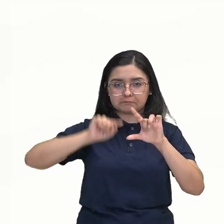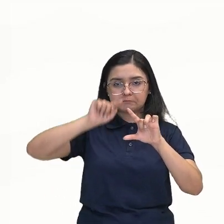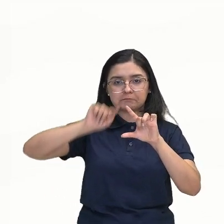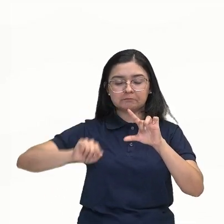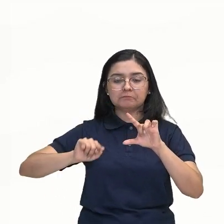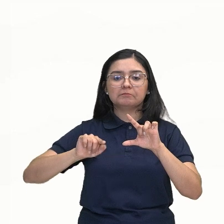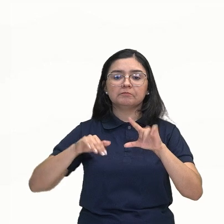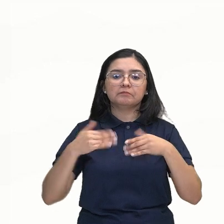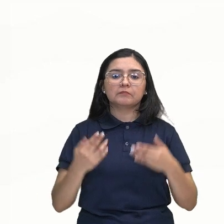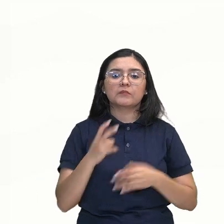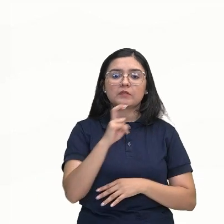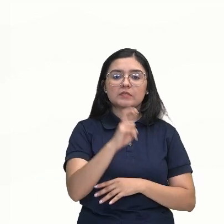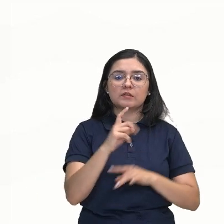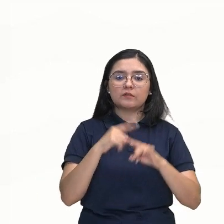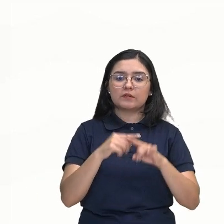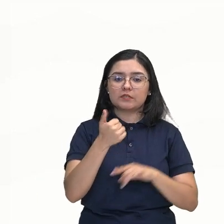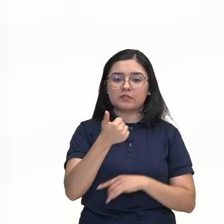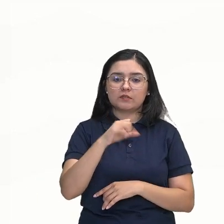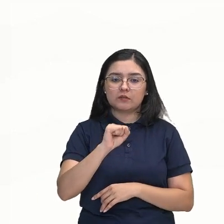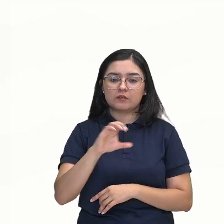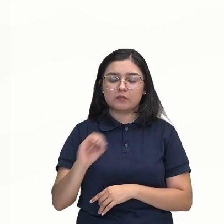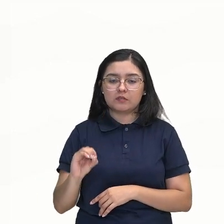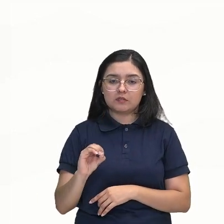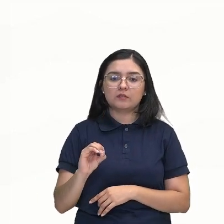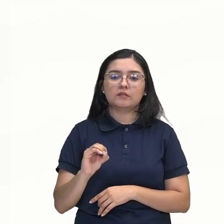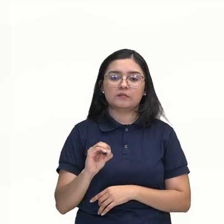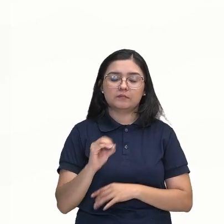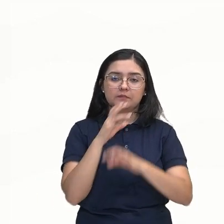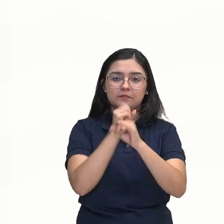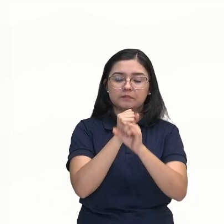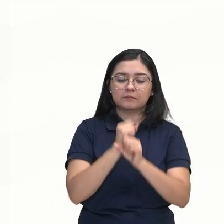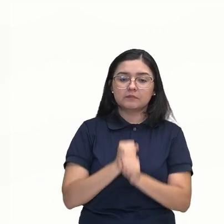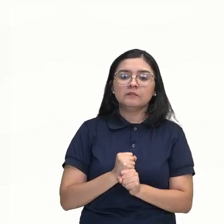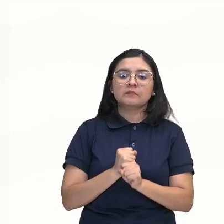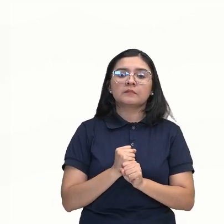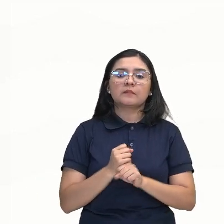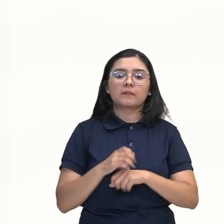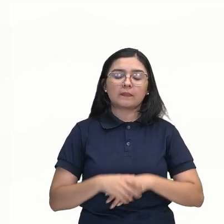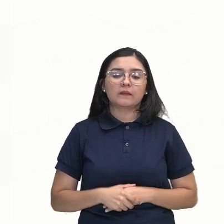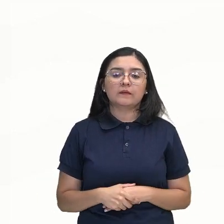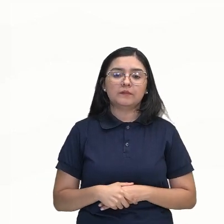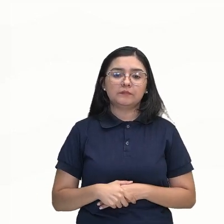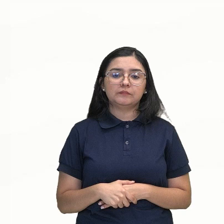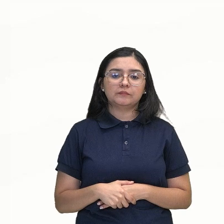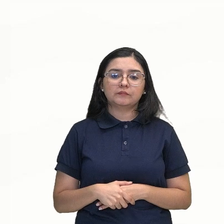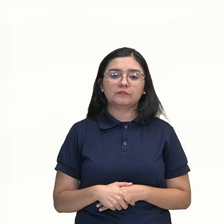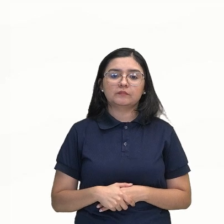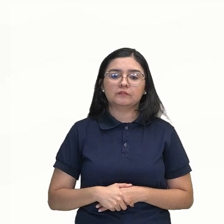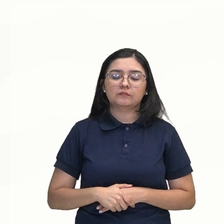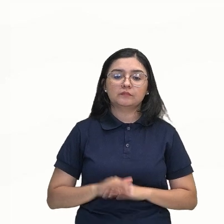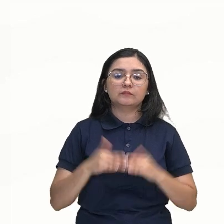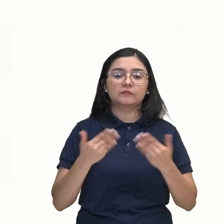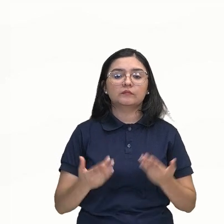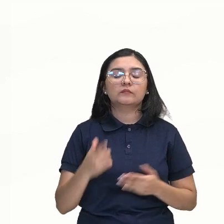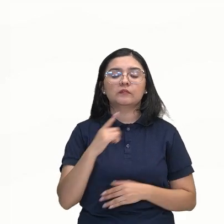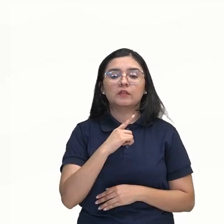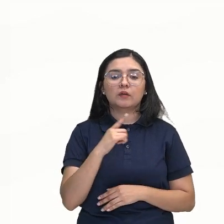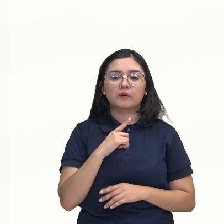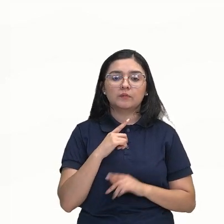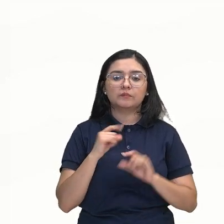Então, 5 vezes 180, que é a soma dos ângulos internos de um triângulo. Então, o heptágono